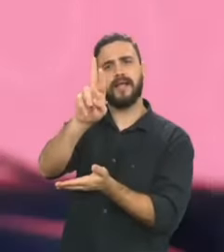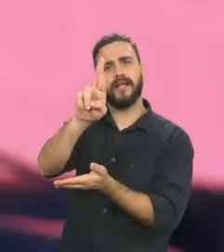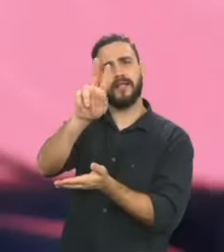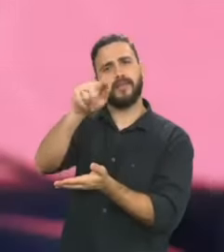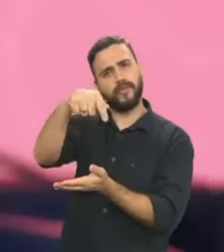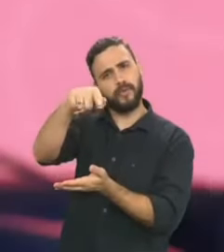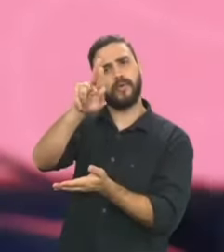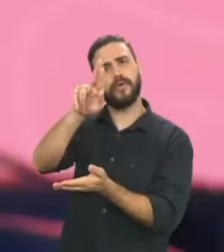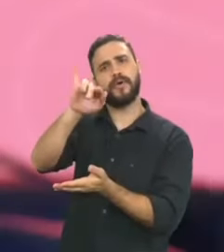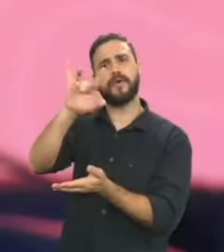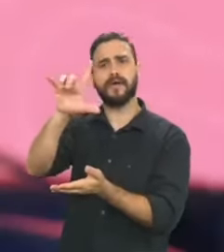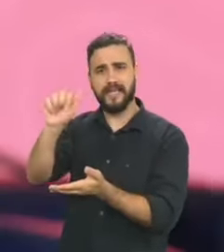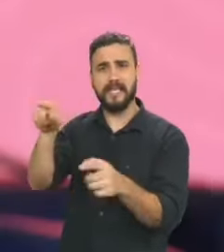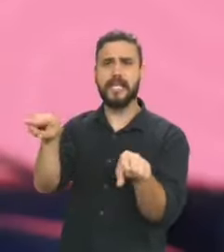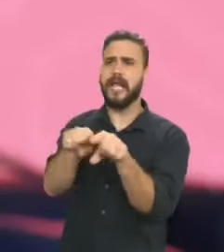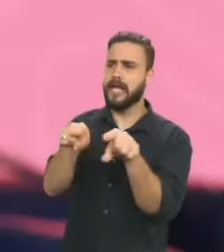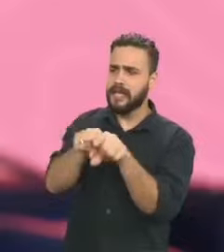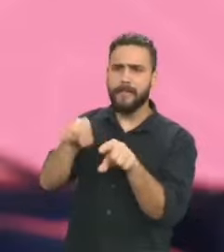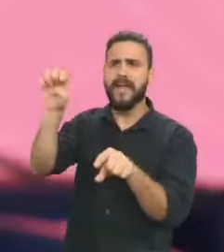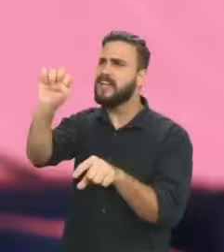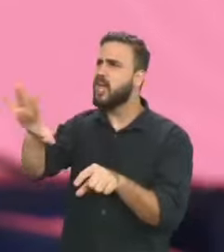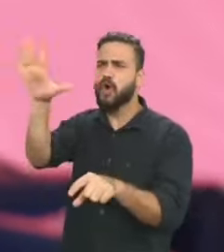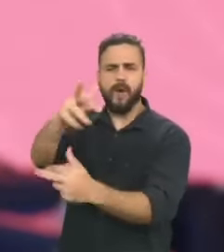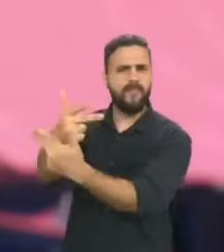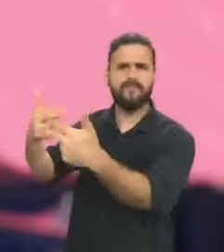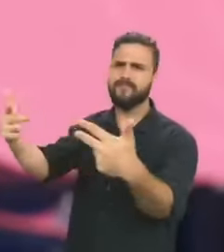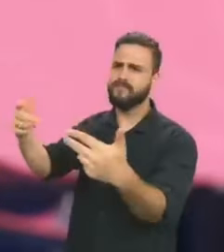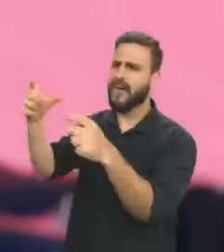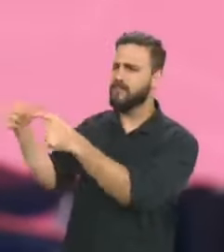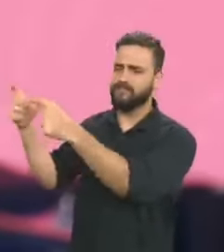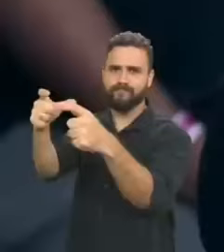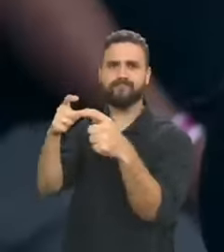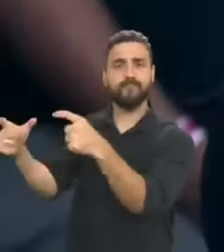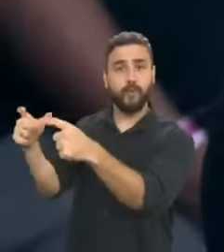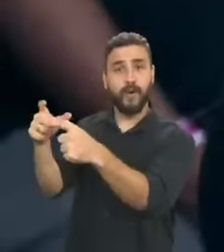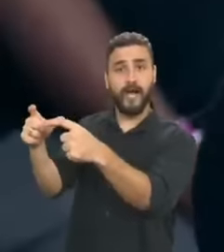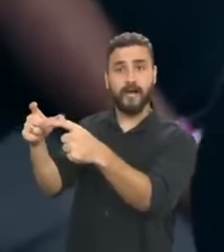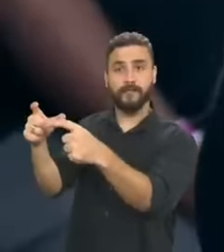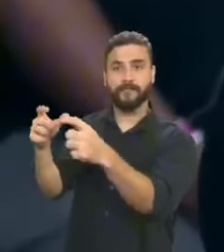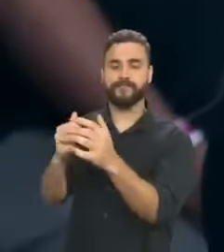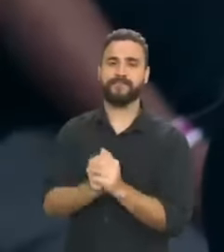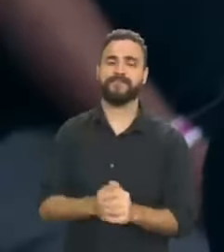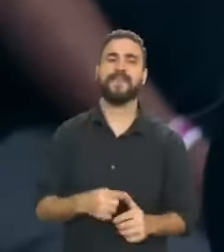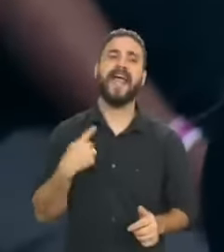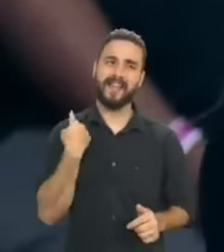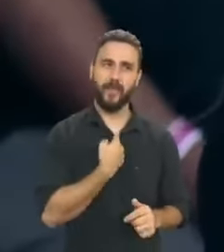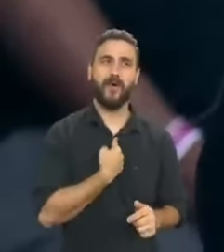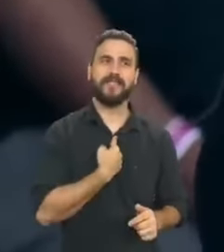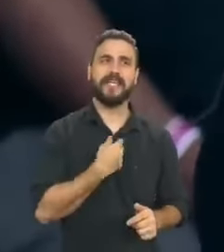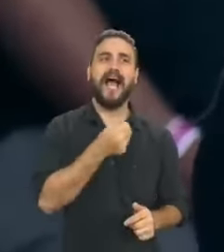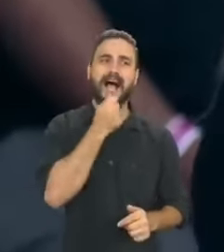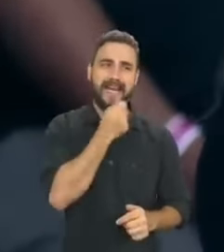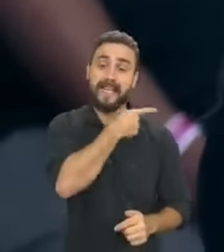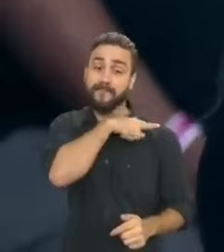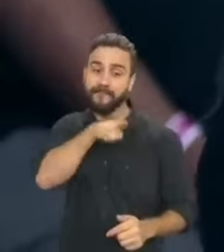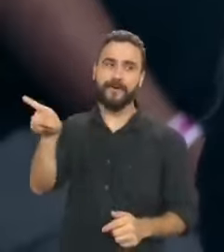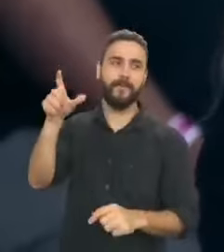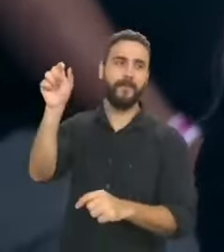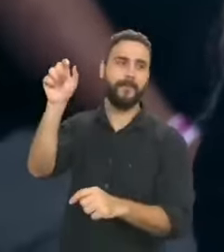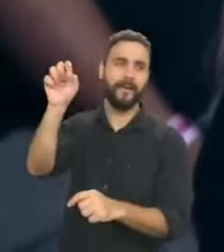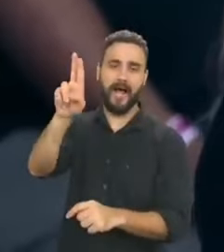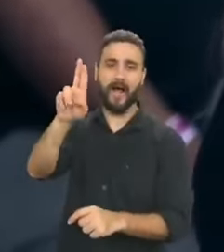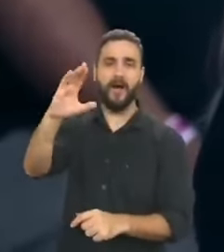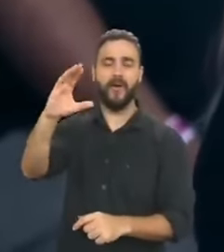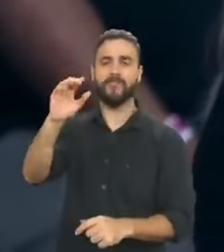para Turquia, vocês foram para a Ucrânia. Nós ainda vamos para a Ucrânia, né? Quando começam as guerras, todo mundo